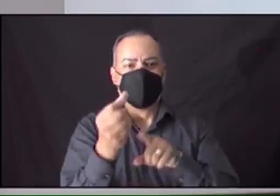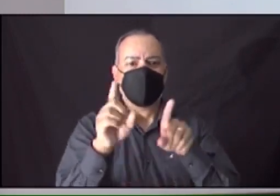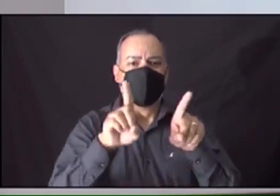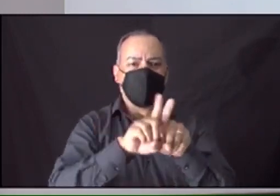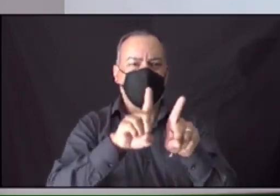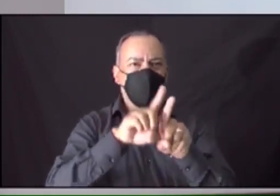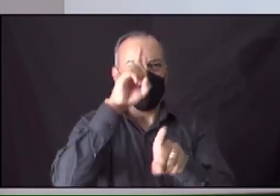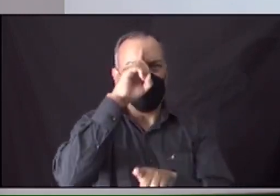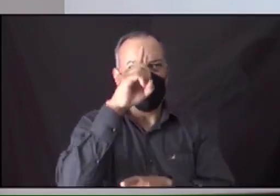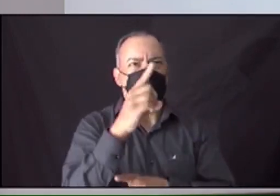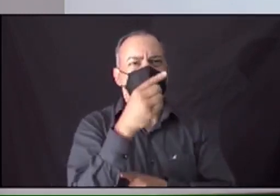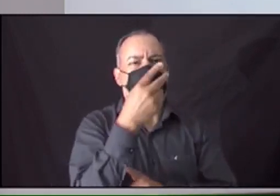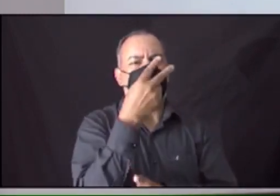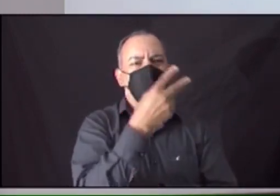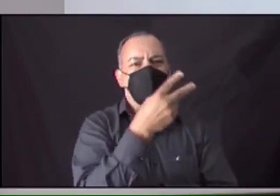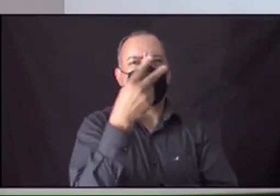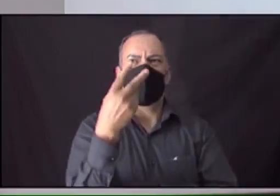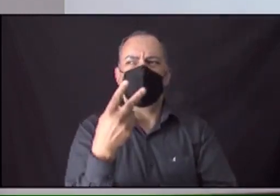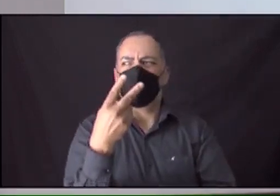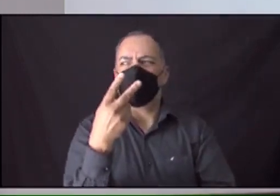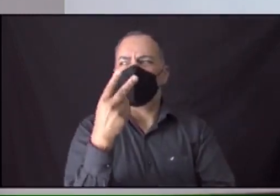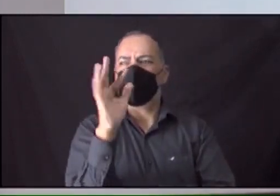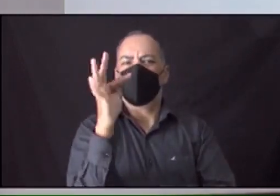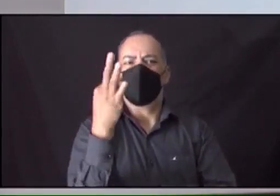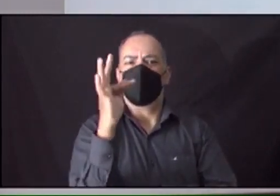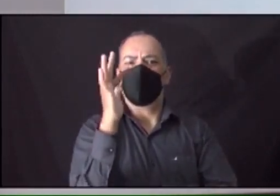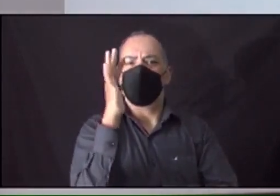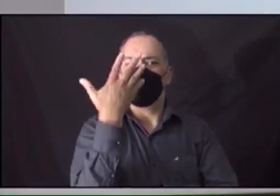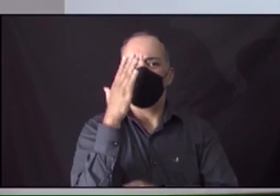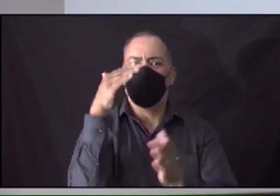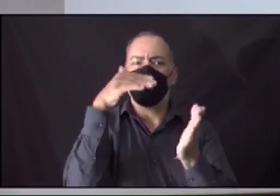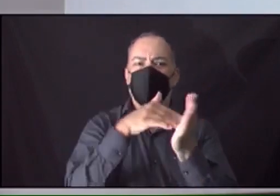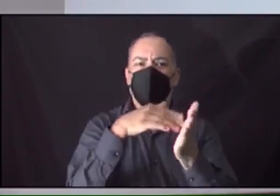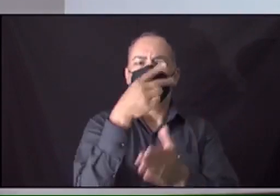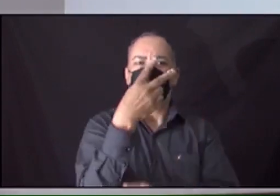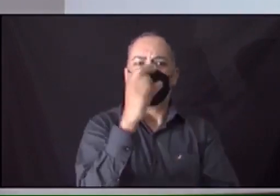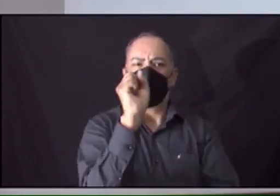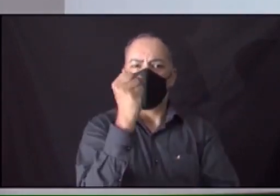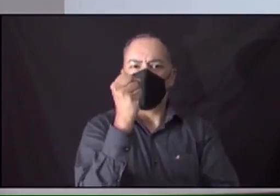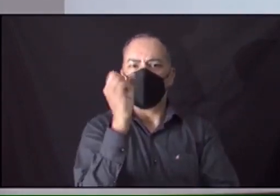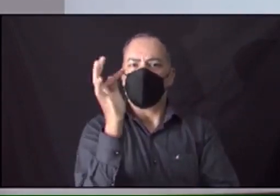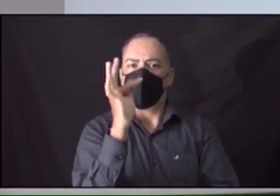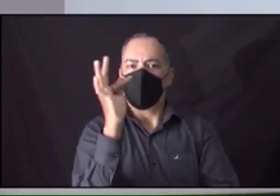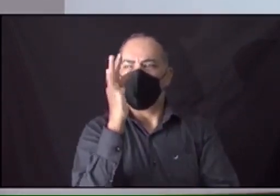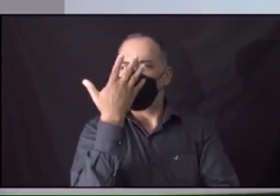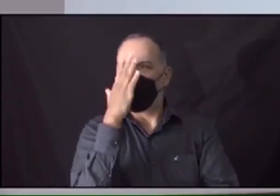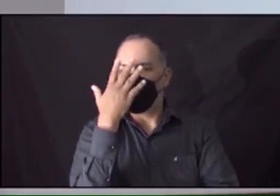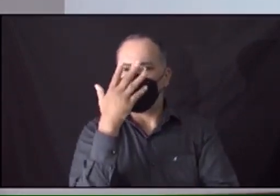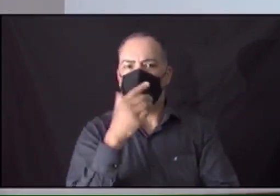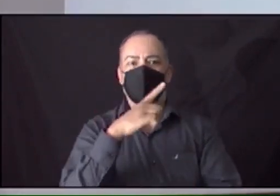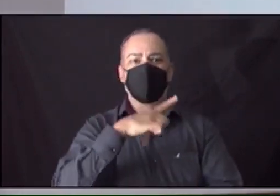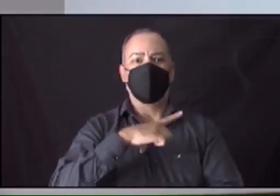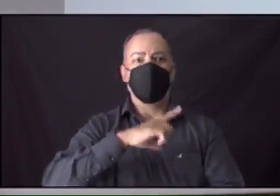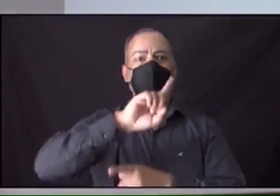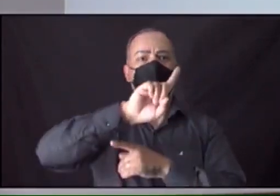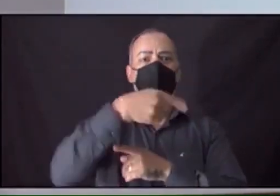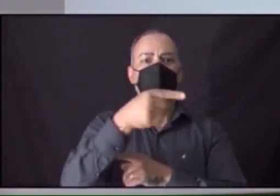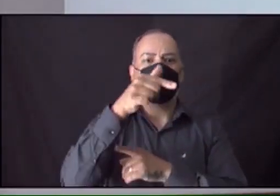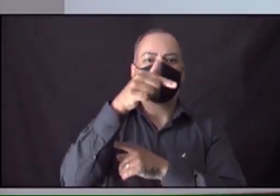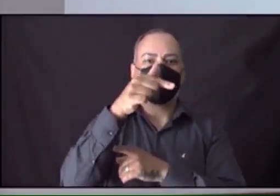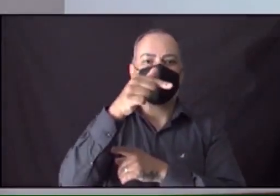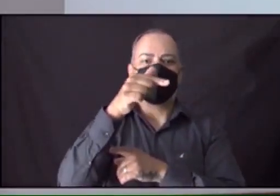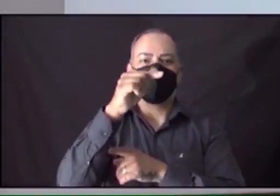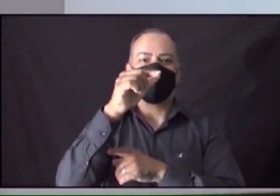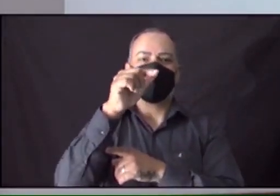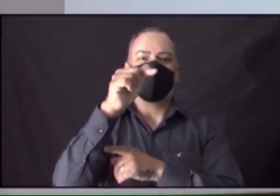dia 22 de fevereiro até o dia 28 de fevereiro, foi onde nós tivemos 1.071 exames.